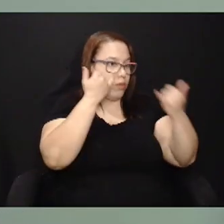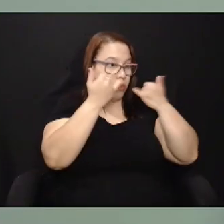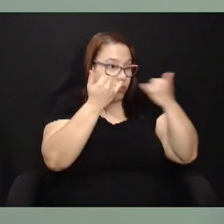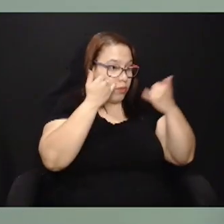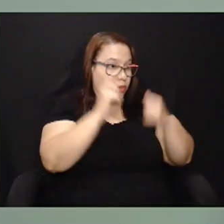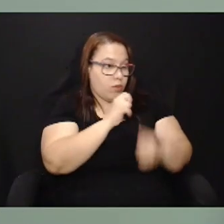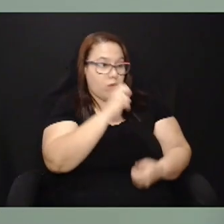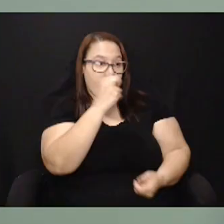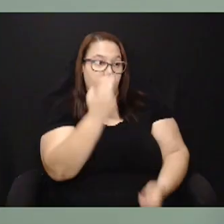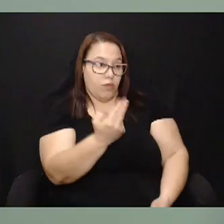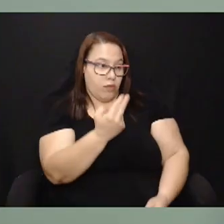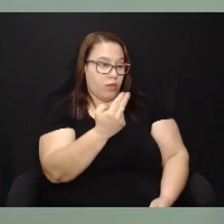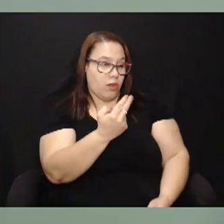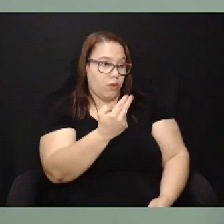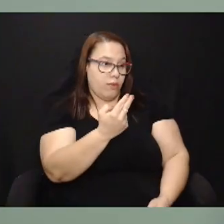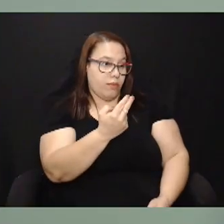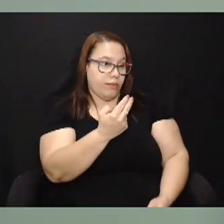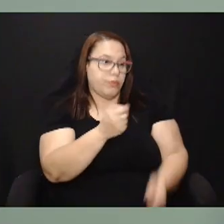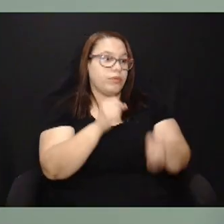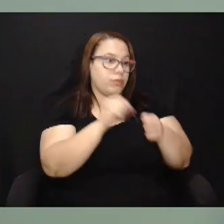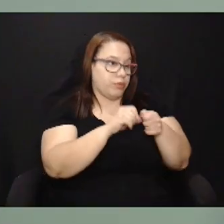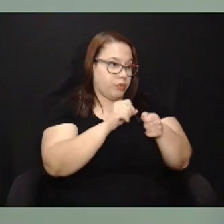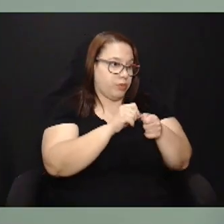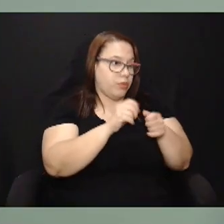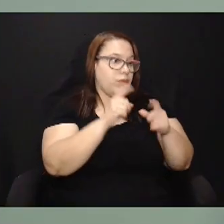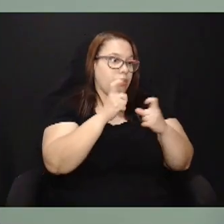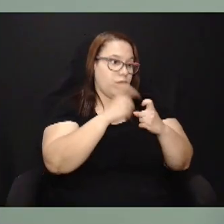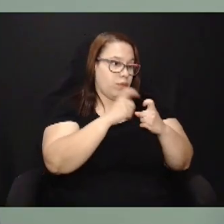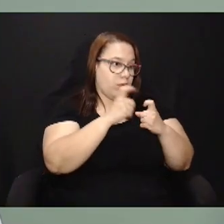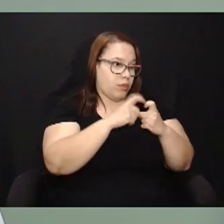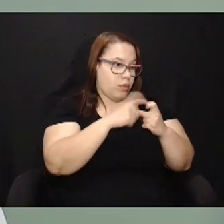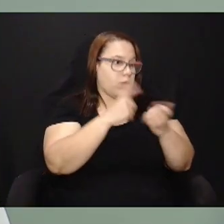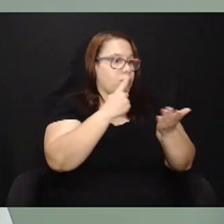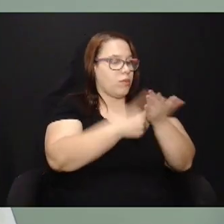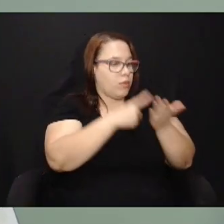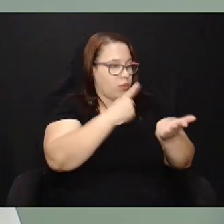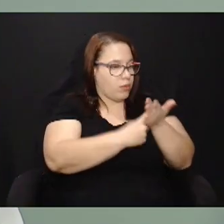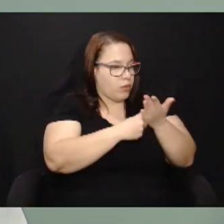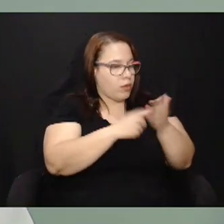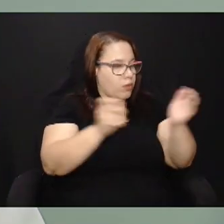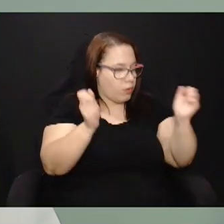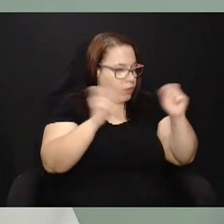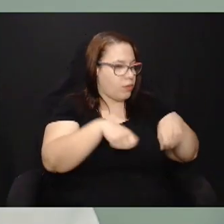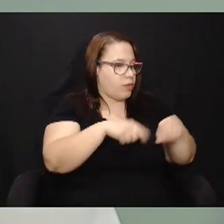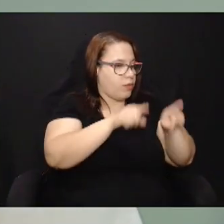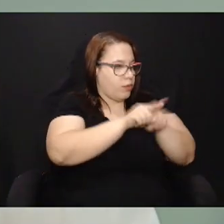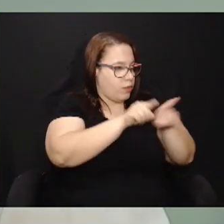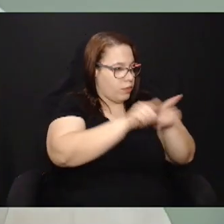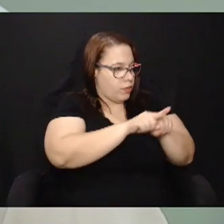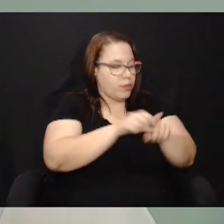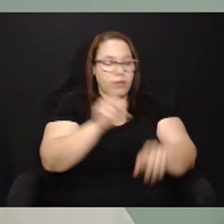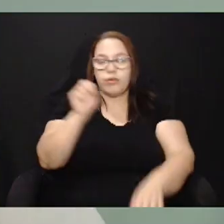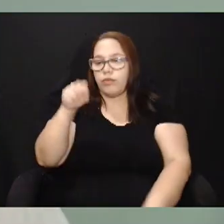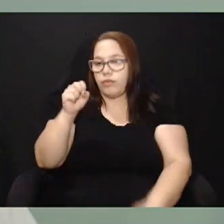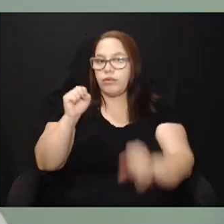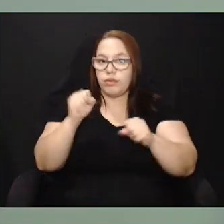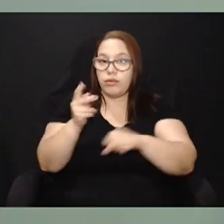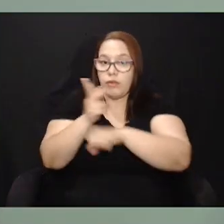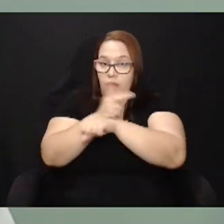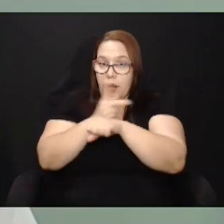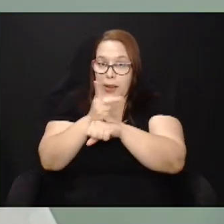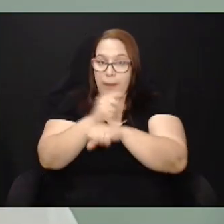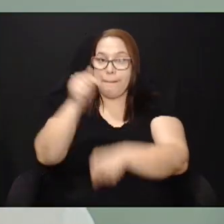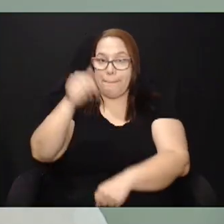mesmo fazer a consulta, agendar uma consulta, é possível também, né? Sim, eles podem procurar essas